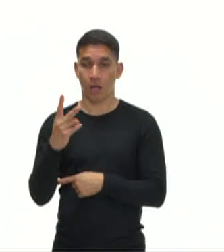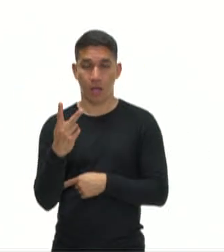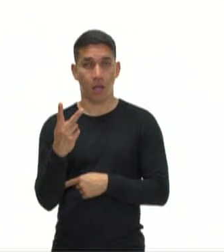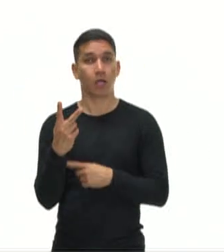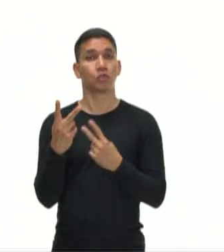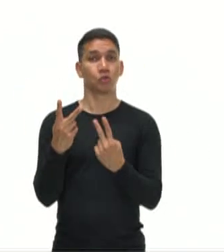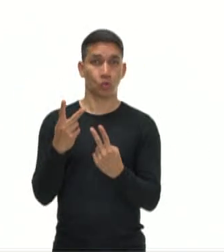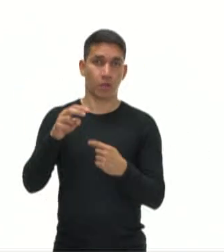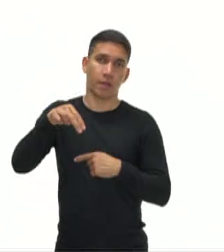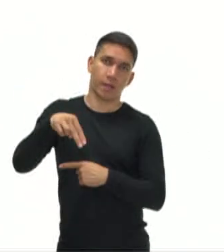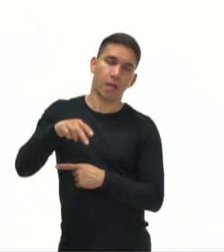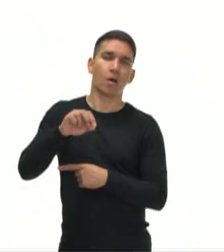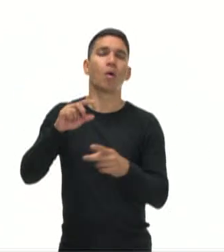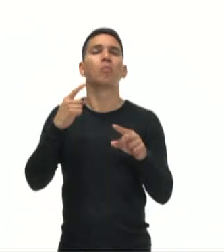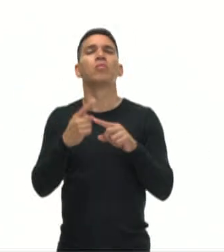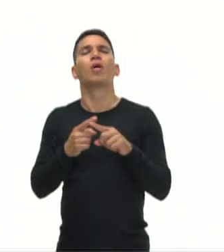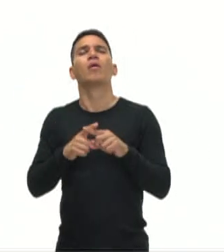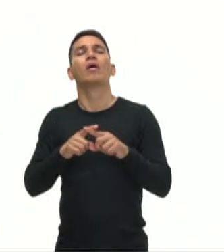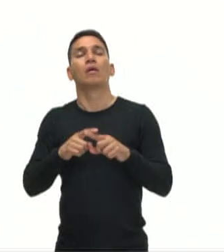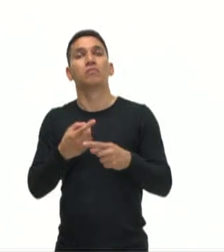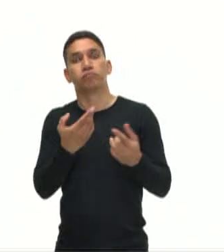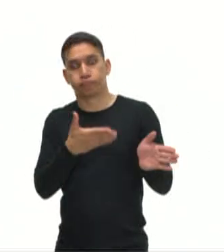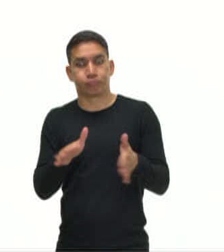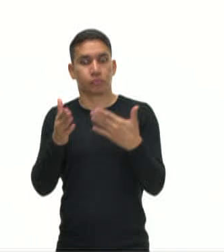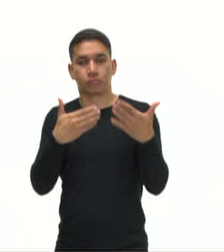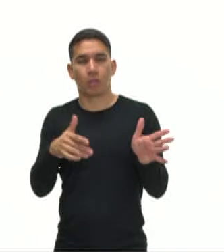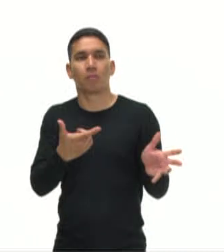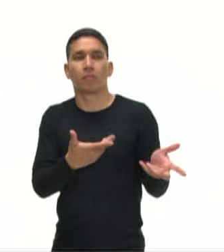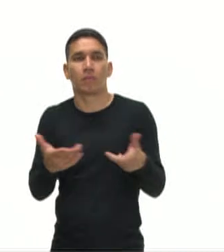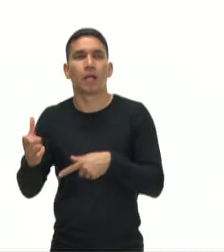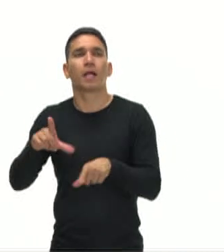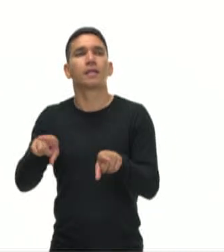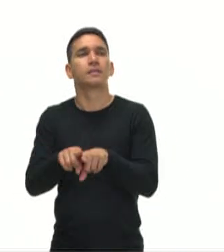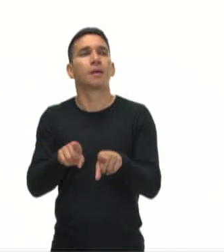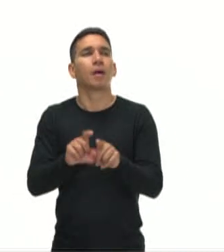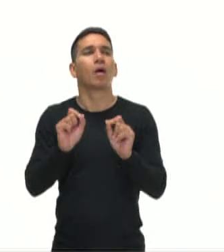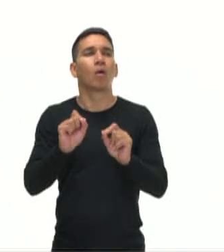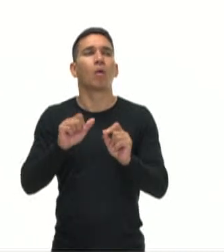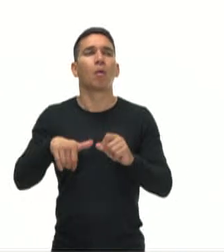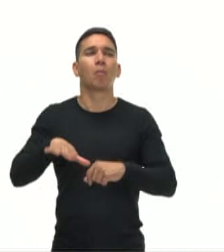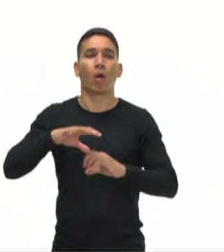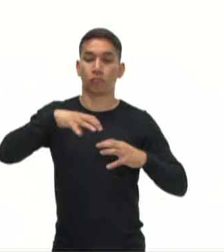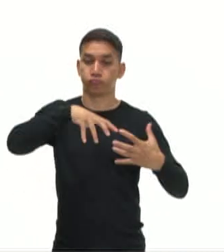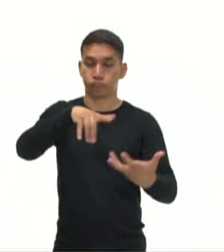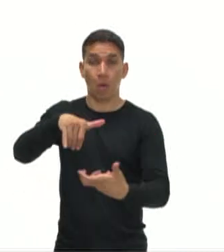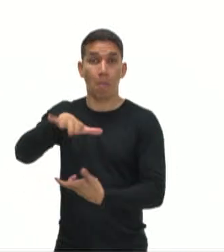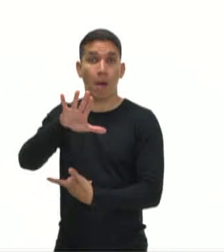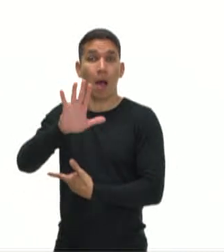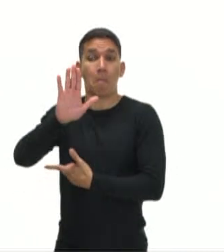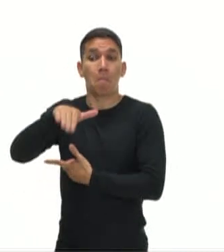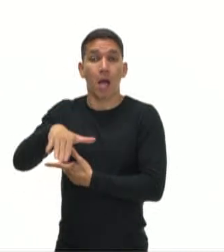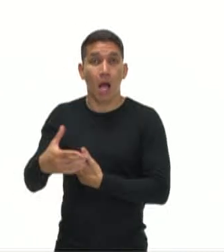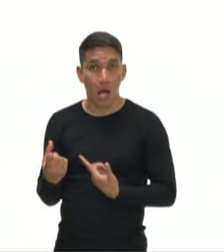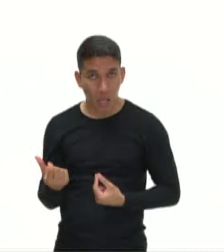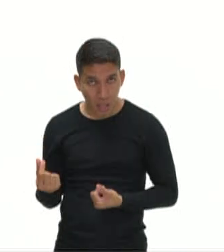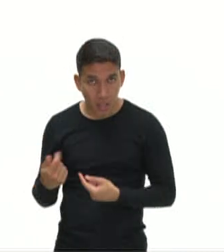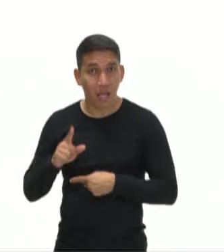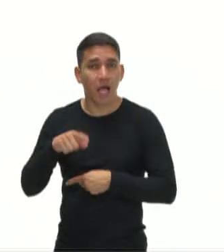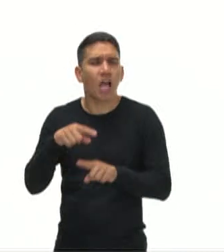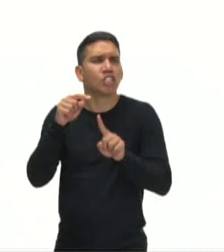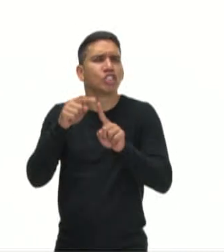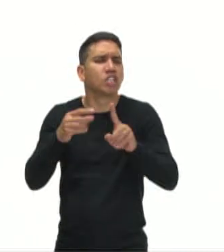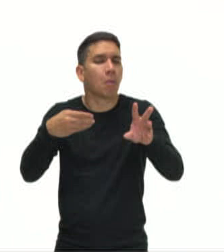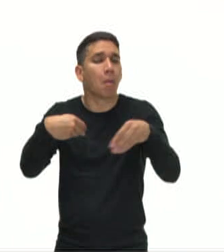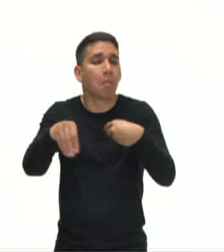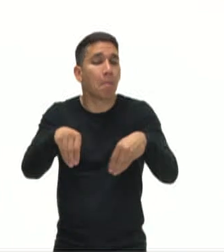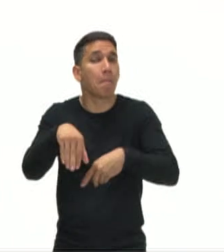CH2-CH2N. Devido à sua alta produção mundial, é também o mais barato, sendo um dos tipos de plástico